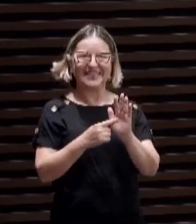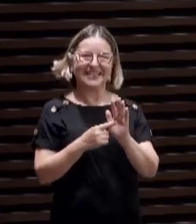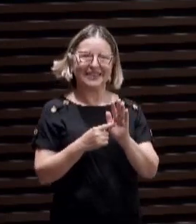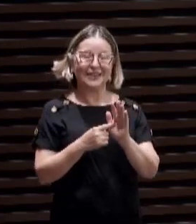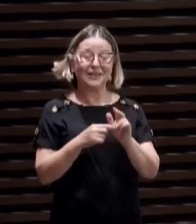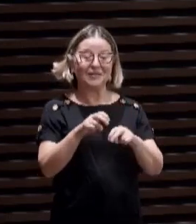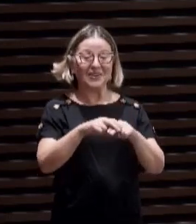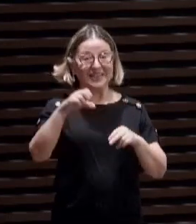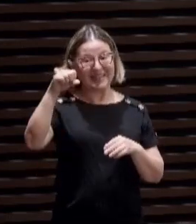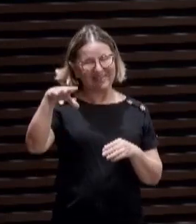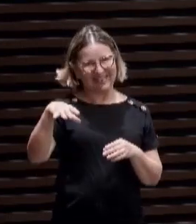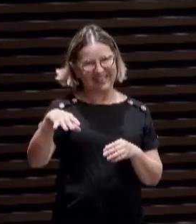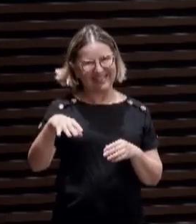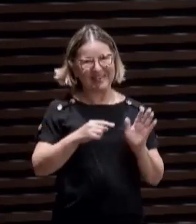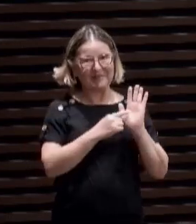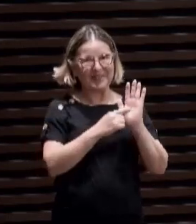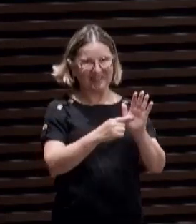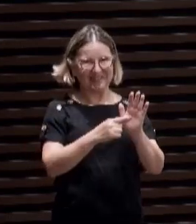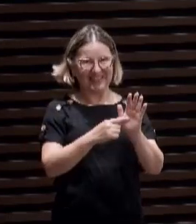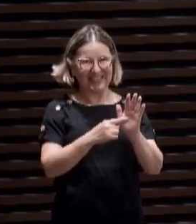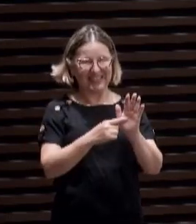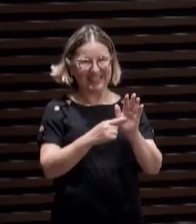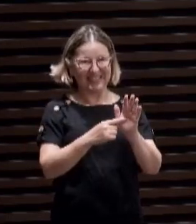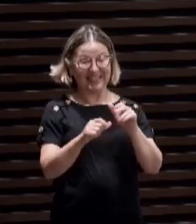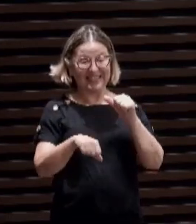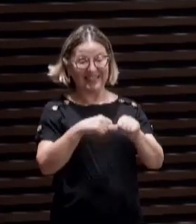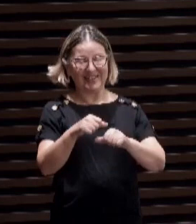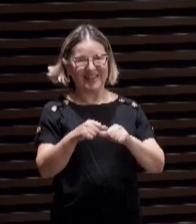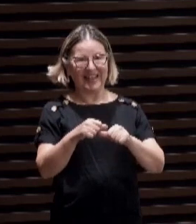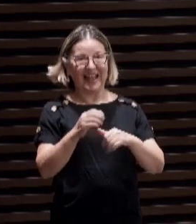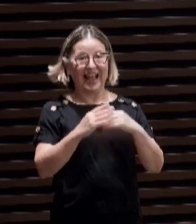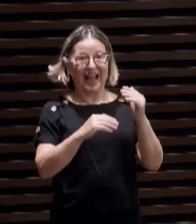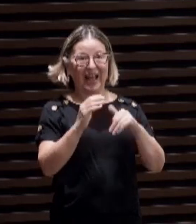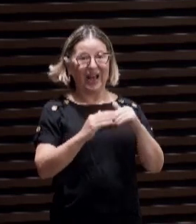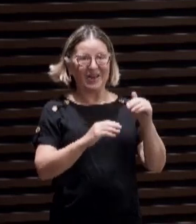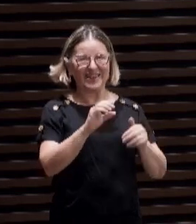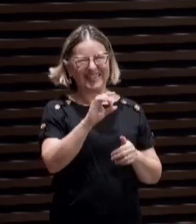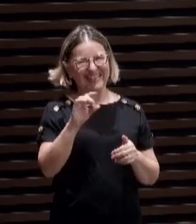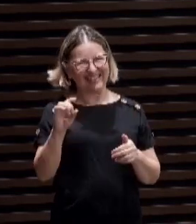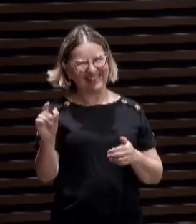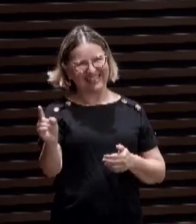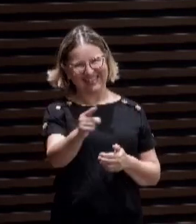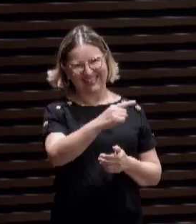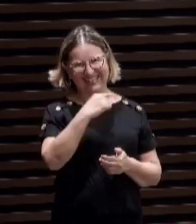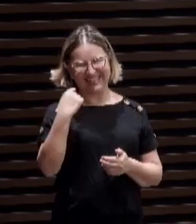Manifesta se tornará a obra de cada um de nós.